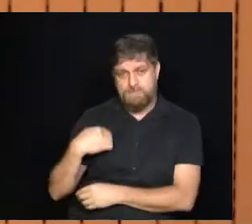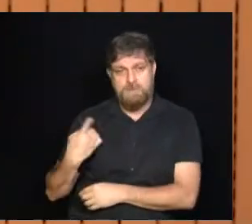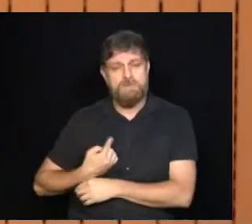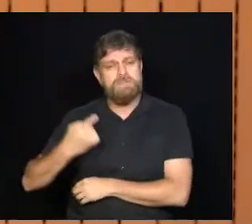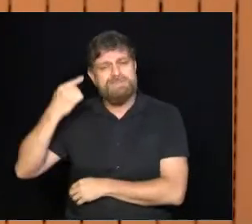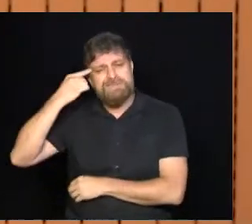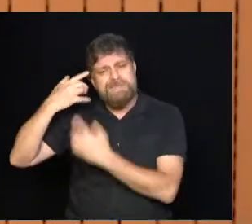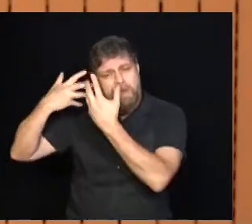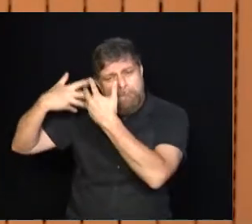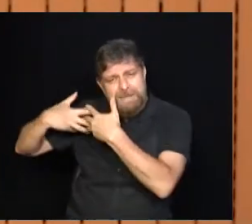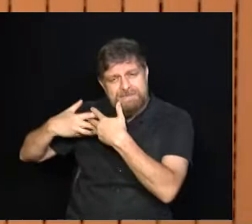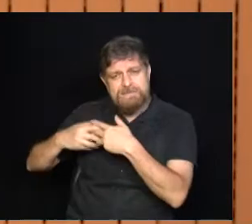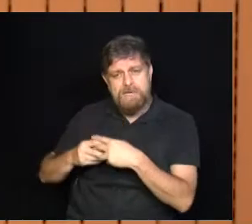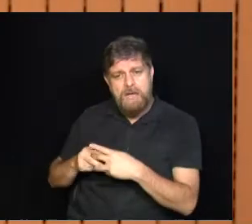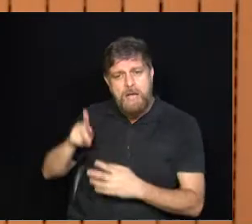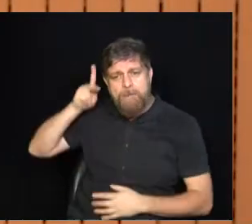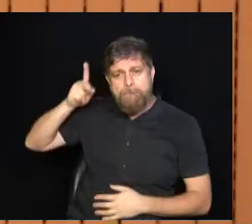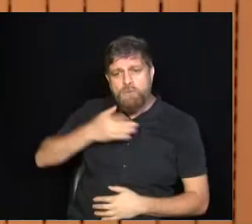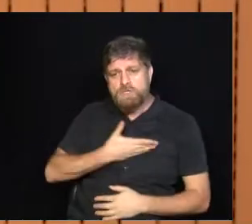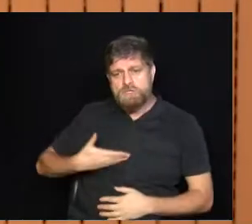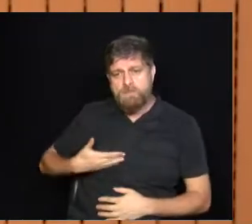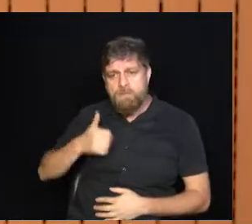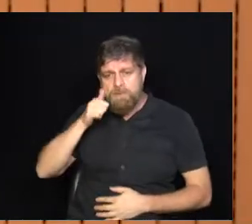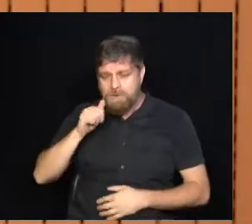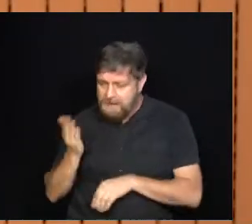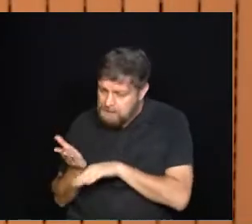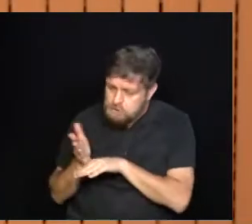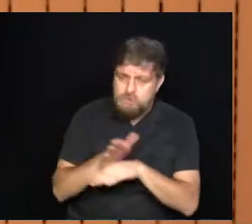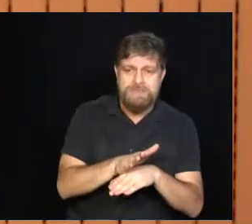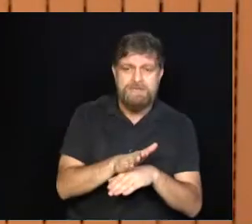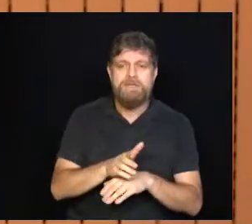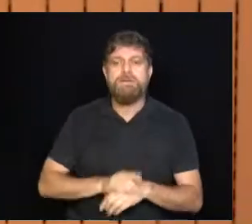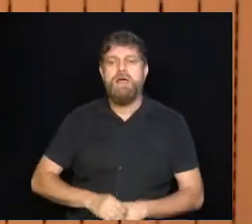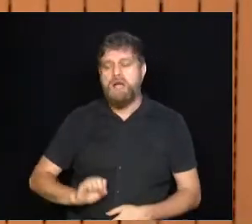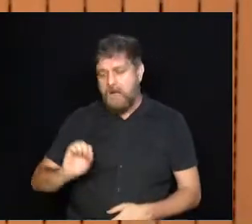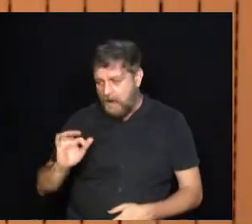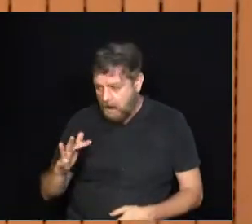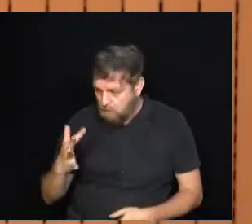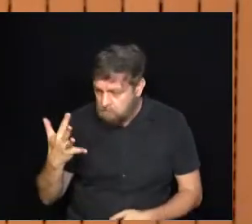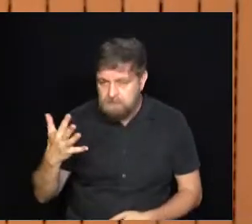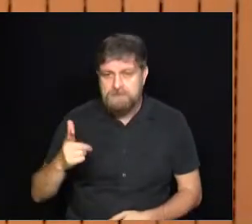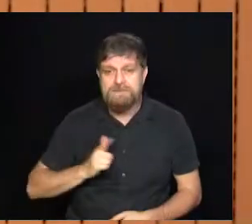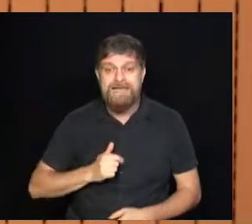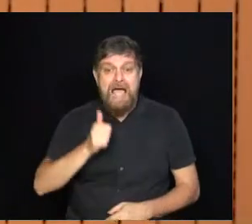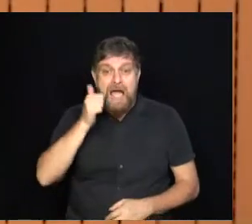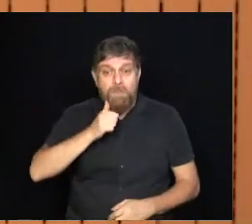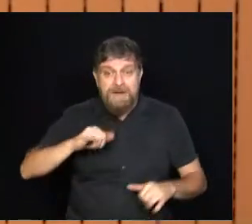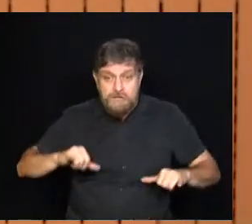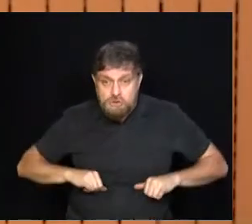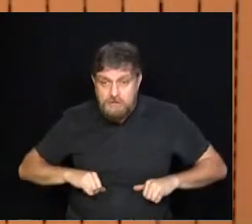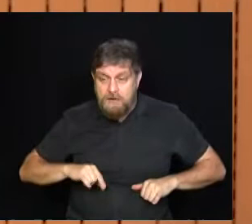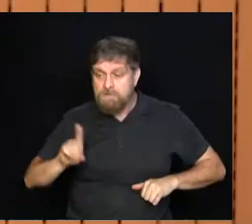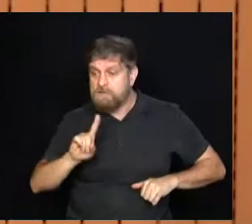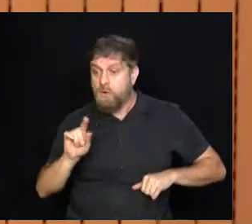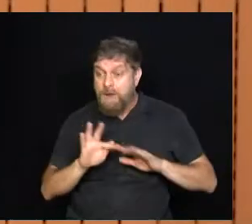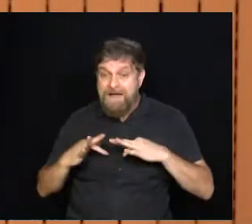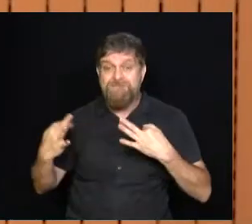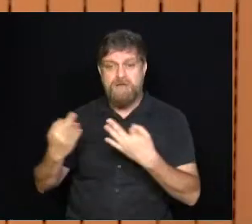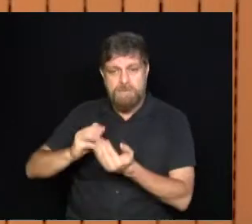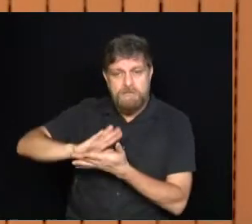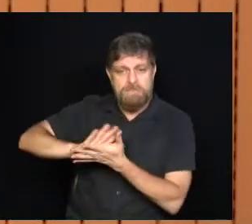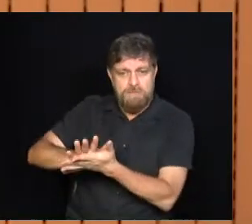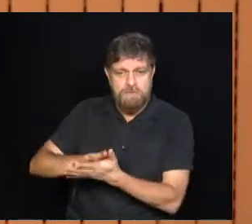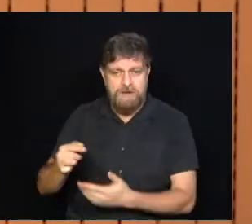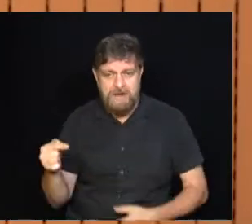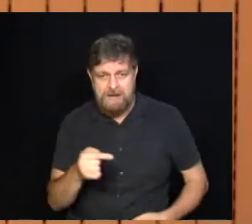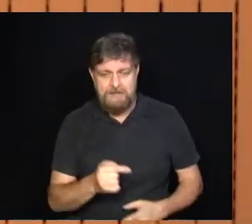pensar em política pública para a mulher, é pensar que é algo que existe, que afeta não só a mulher, mas a família. Por exemplo, no CEAMA,